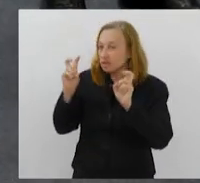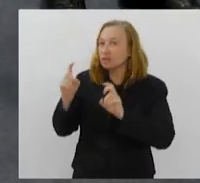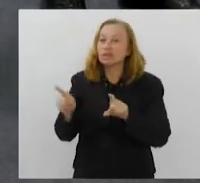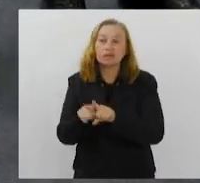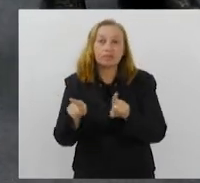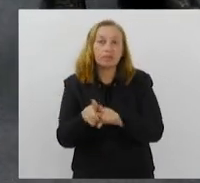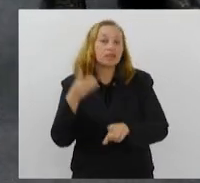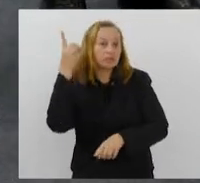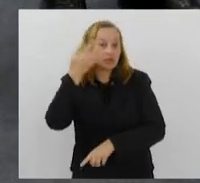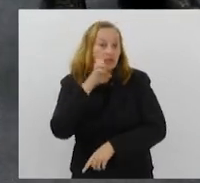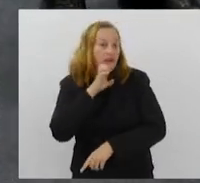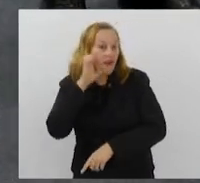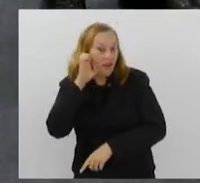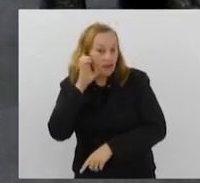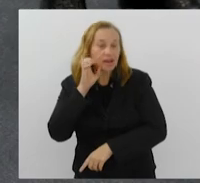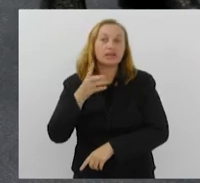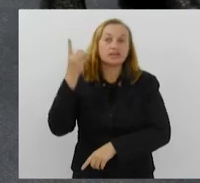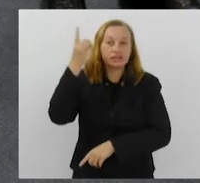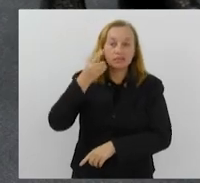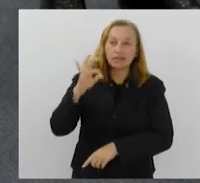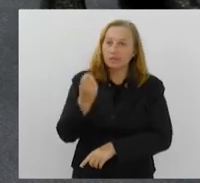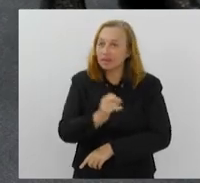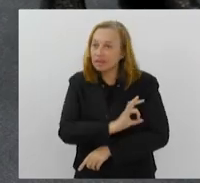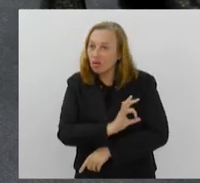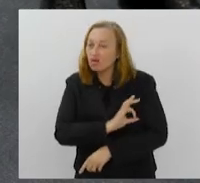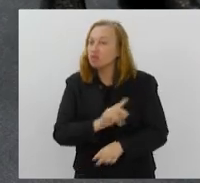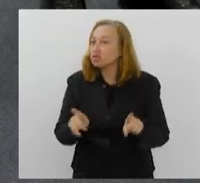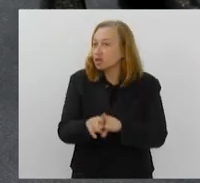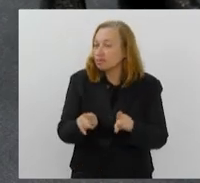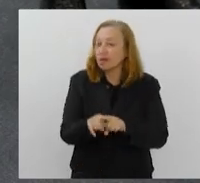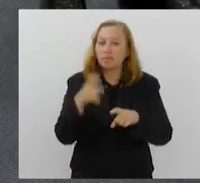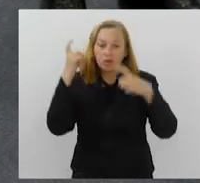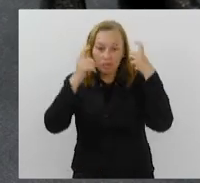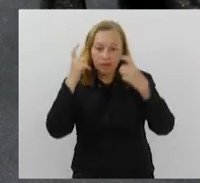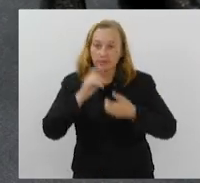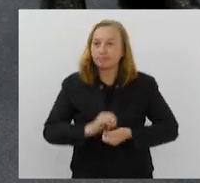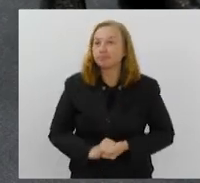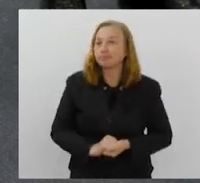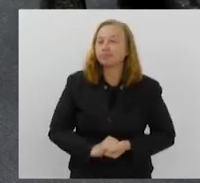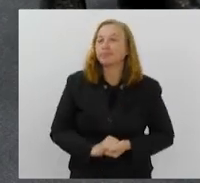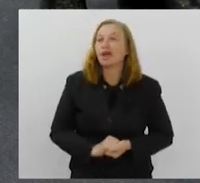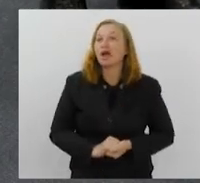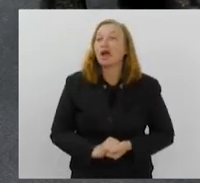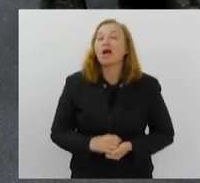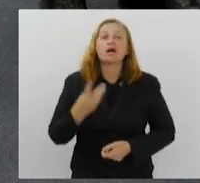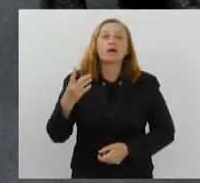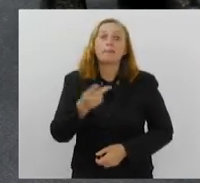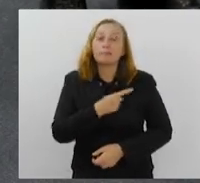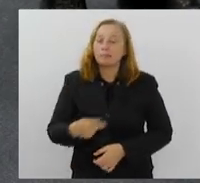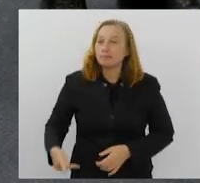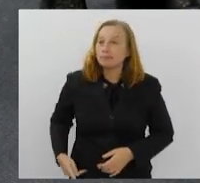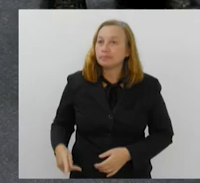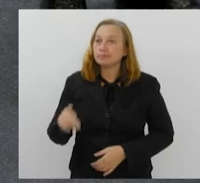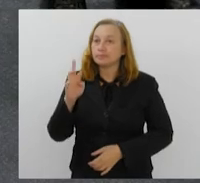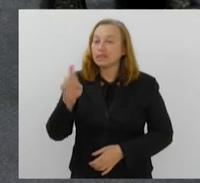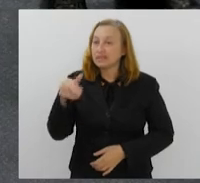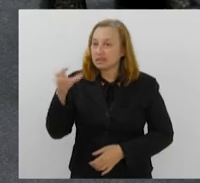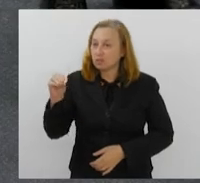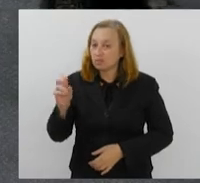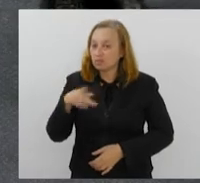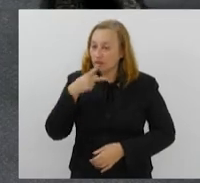deputada Élica, com a deputada Marta Rocha, que também estava preocupado. Presidente Brazão, deixa eu lhe dizer.